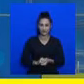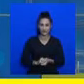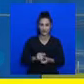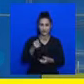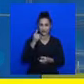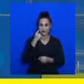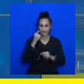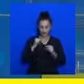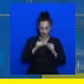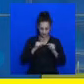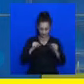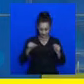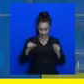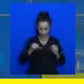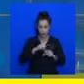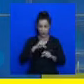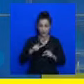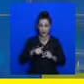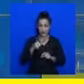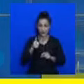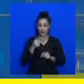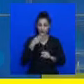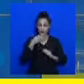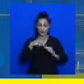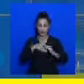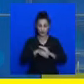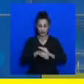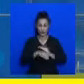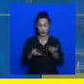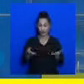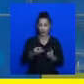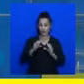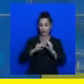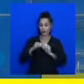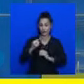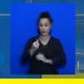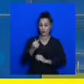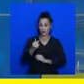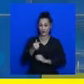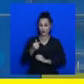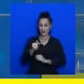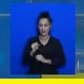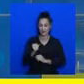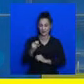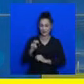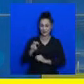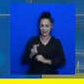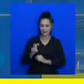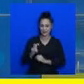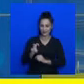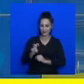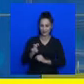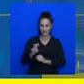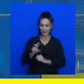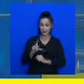E vamos confirmar então os 7 números sorteados da Time Mania, hoje concurso